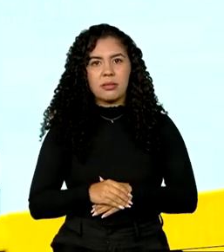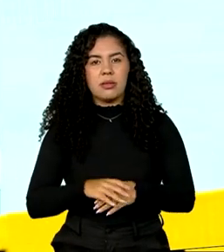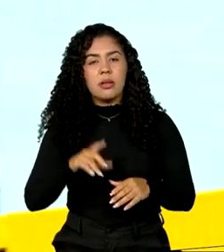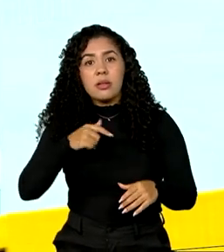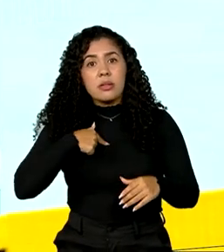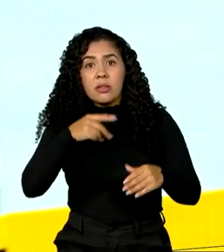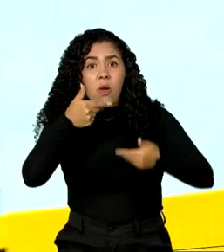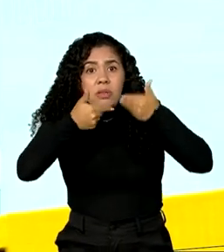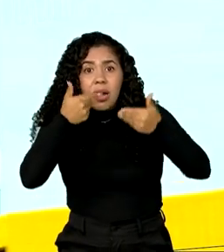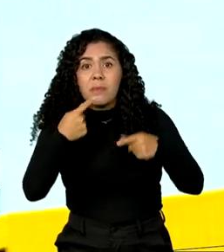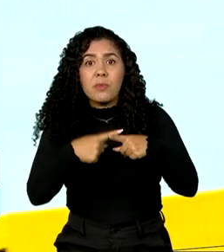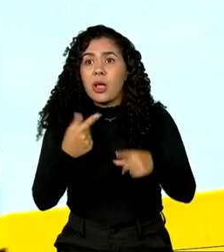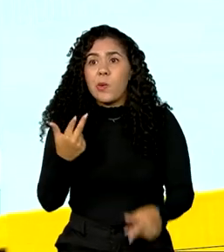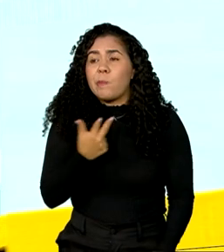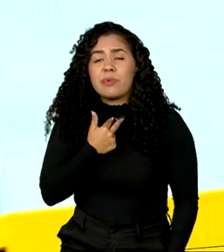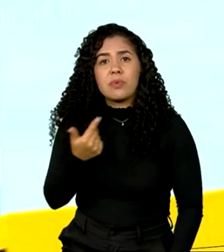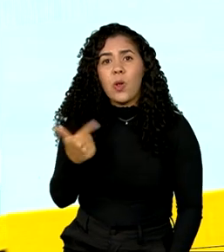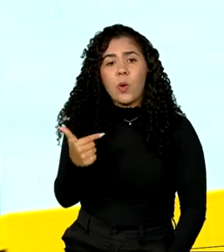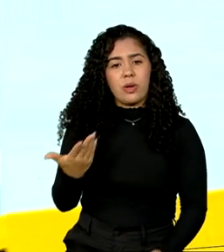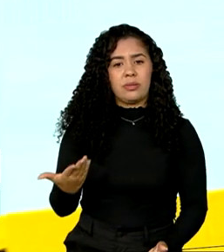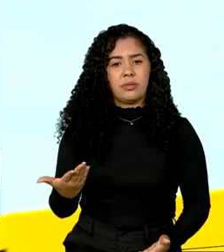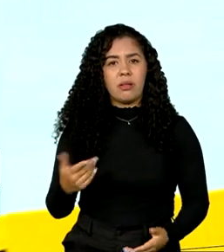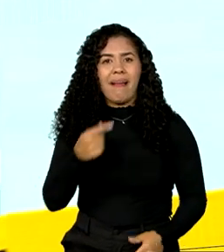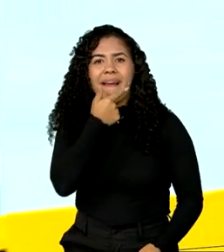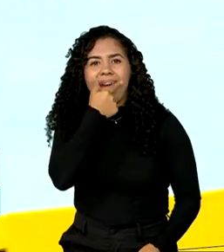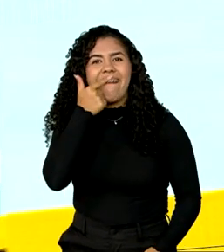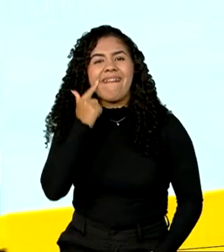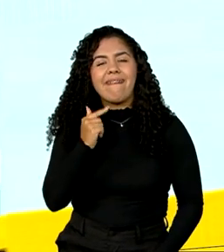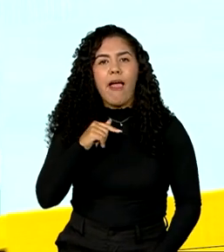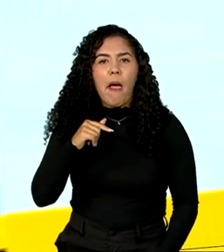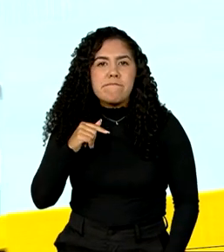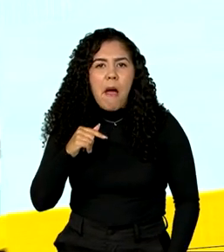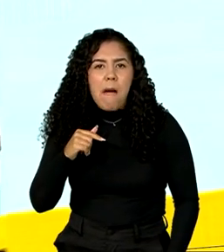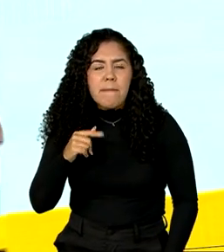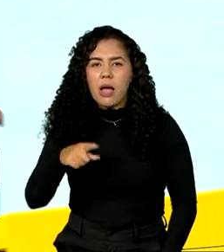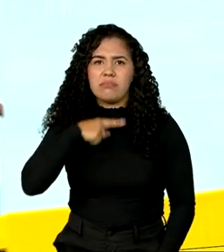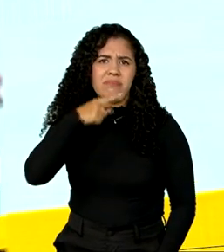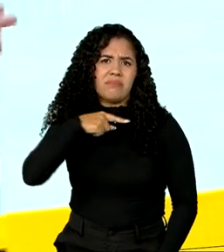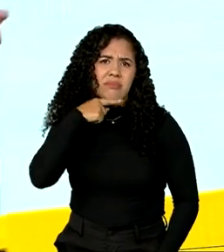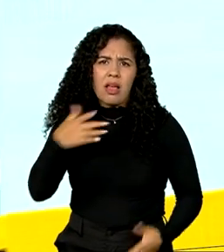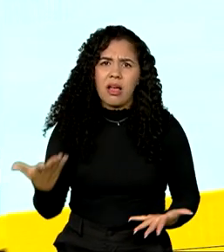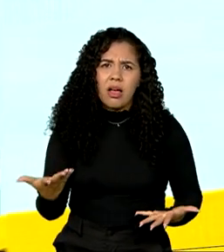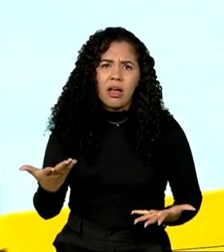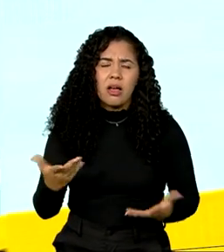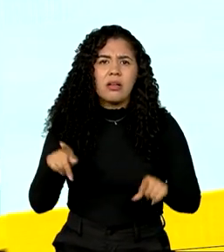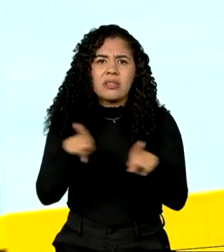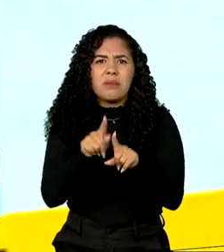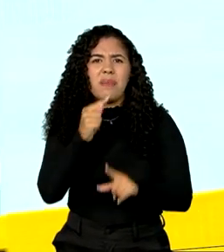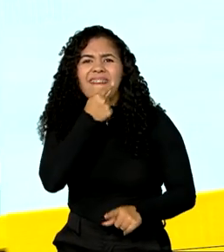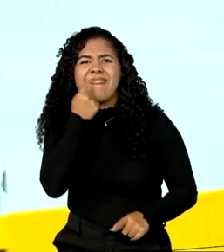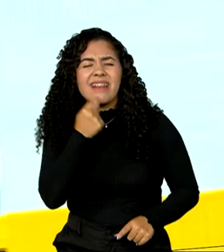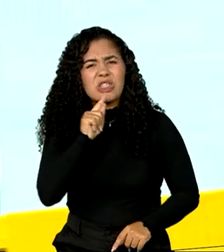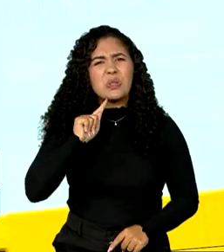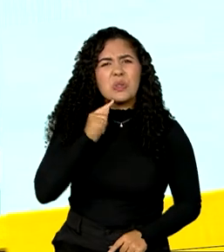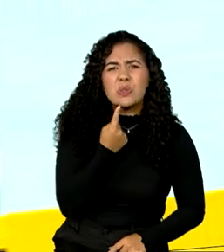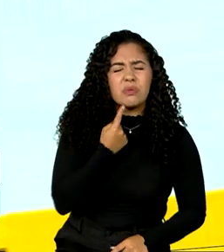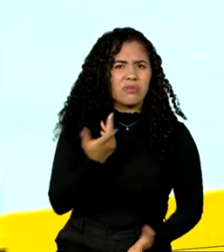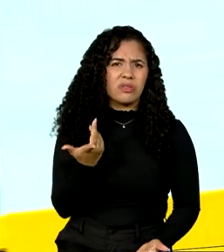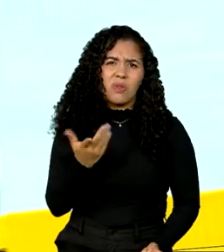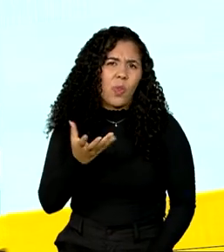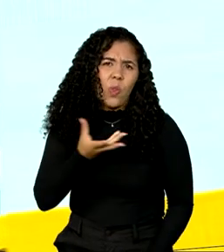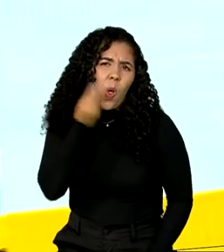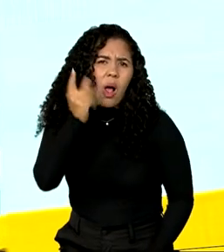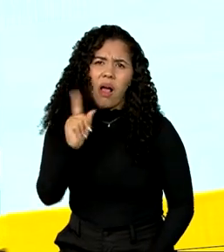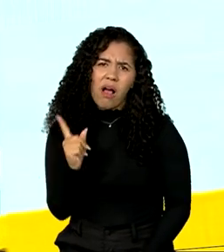podem. Ninguém gosta de tabagismo, ninguém gosta de ter dente sujo, ninguém